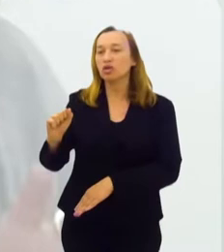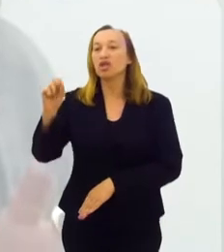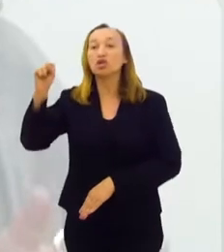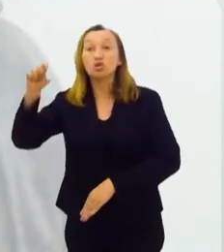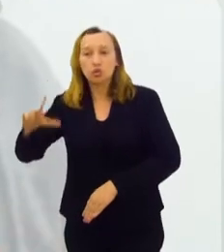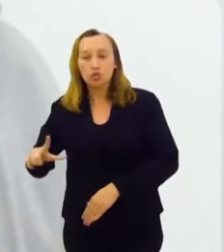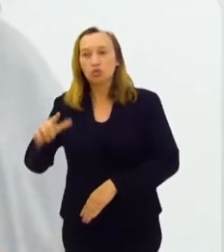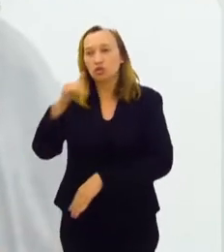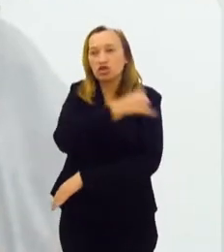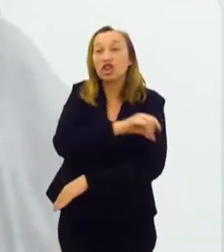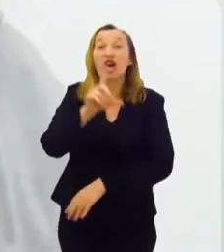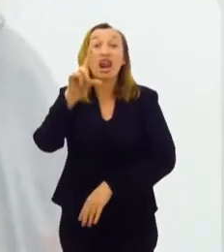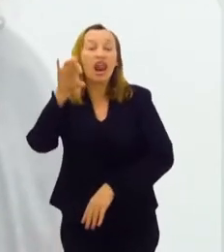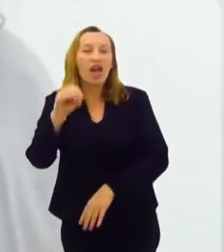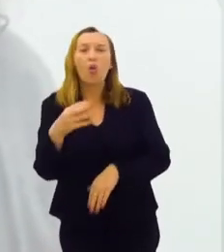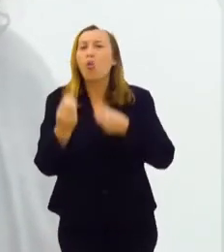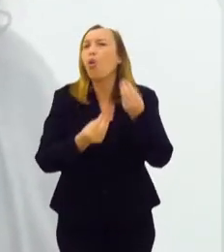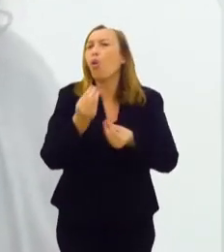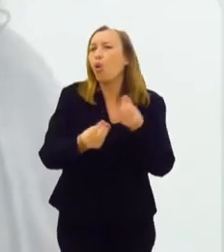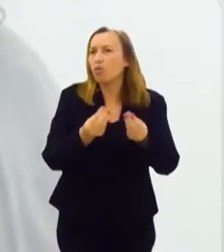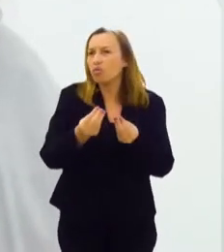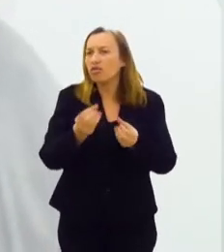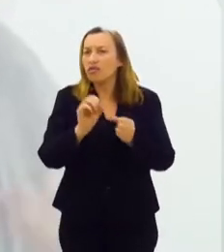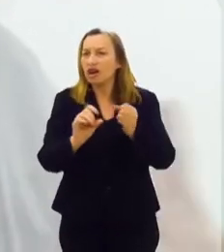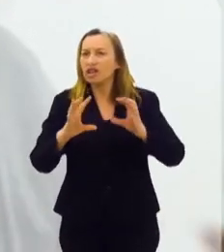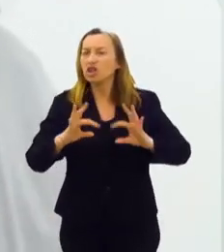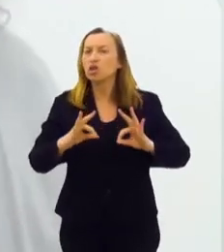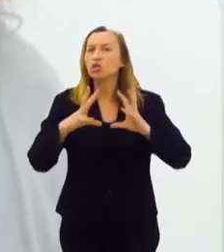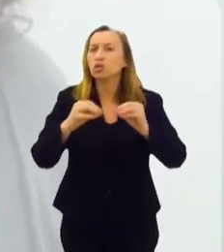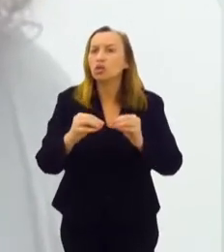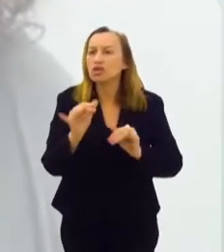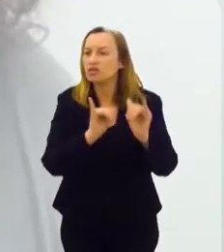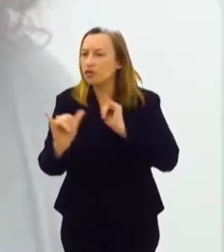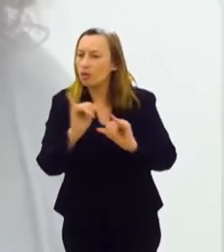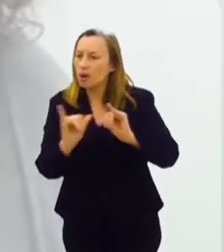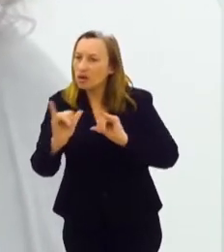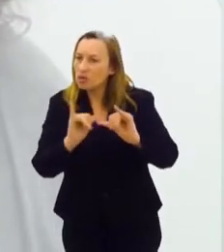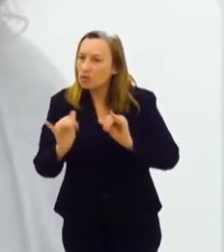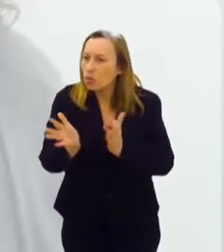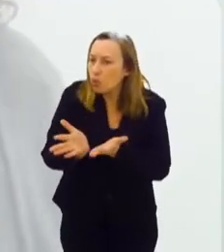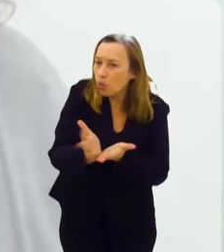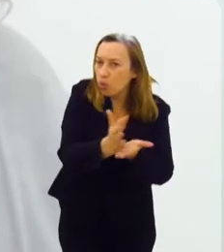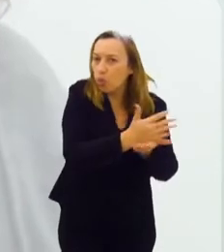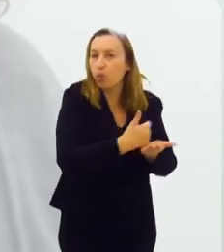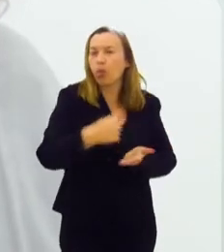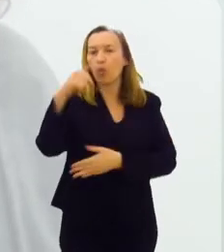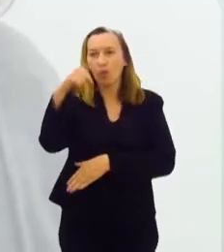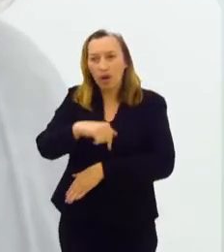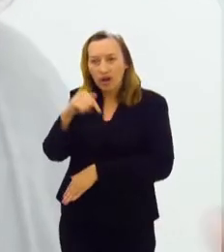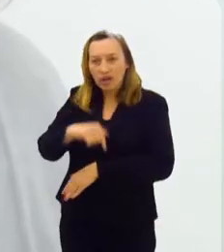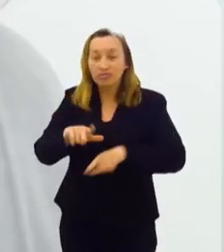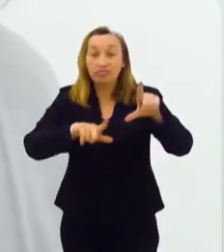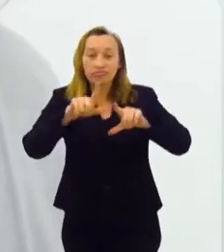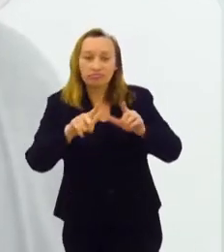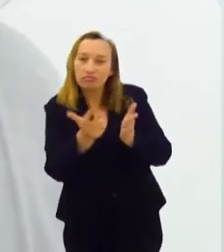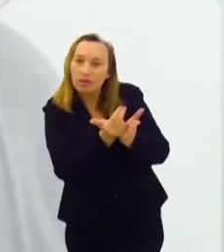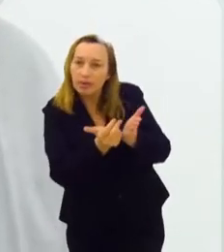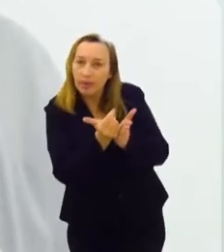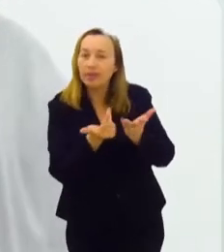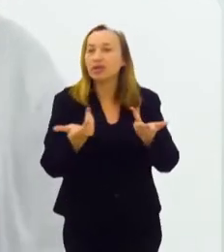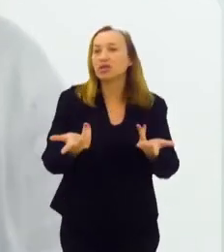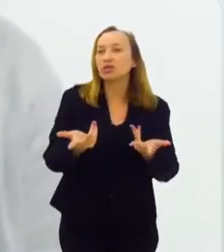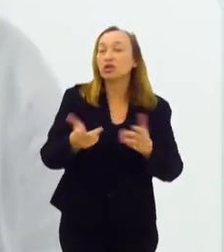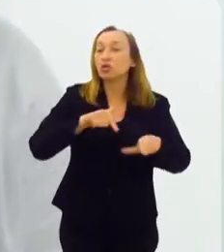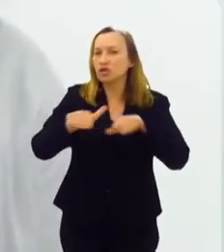Janeiro. Léo, como é que a gente faz para pegar todas as informações que a gente trouxe aqui ao longo do programa, desse